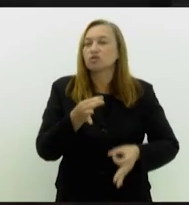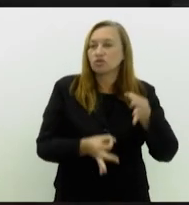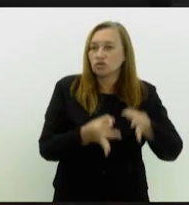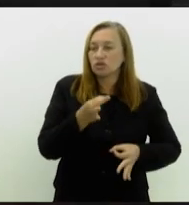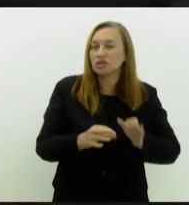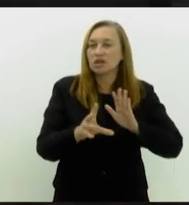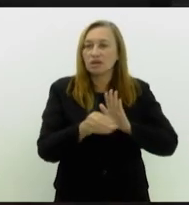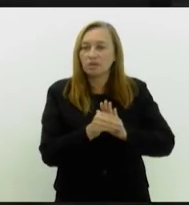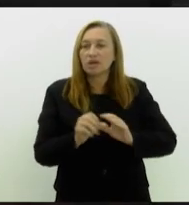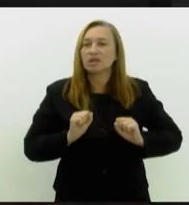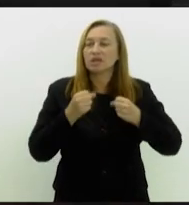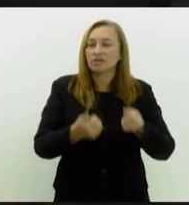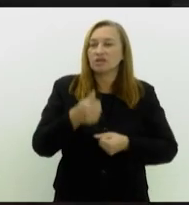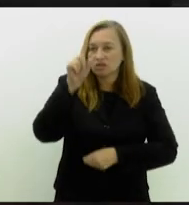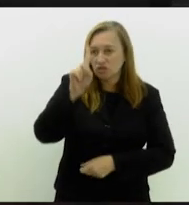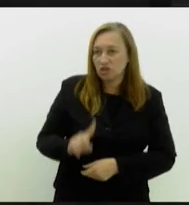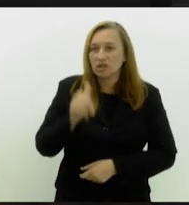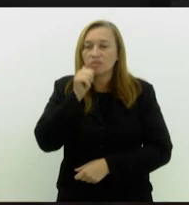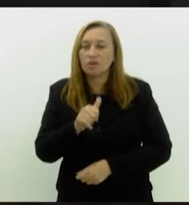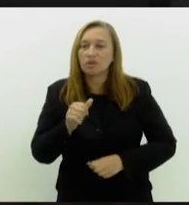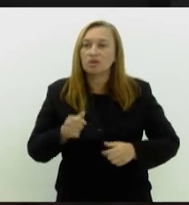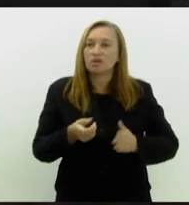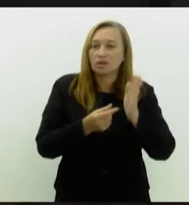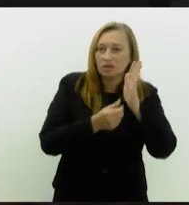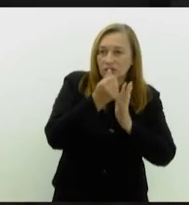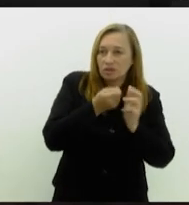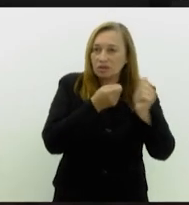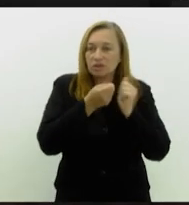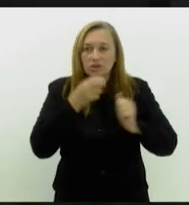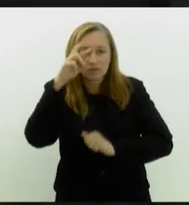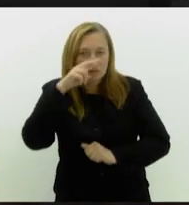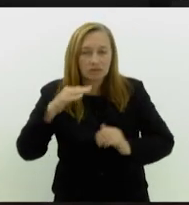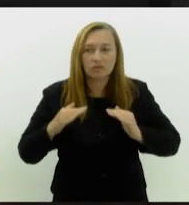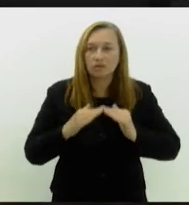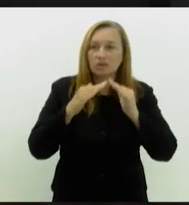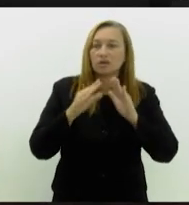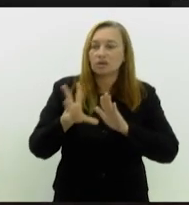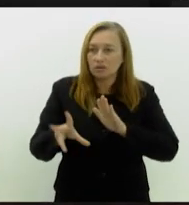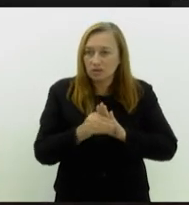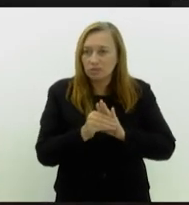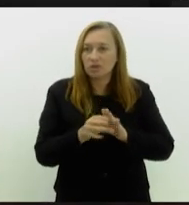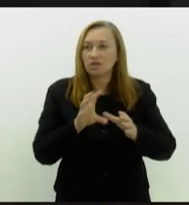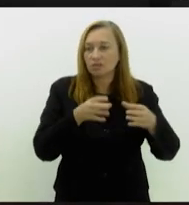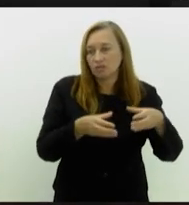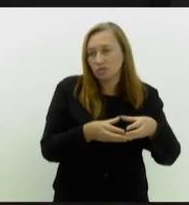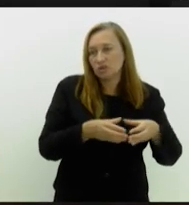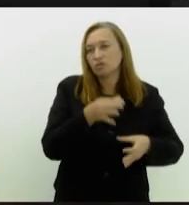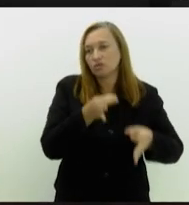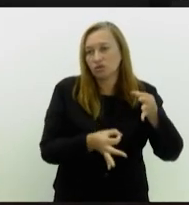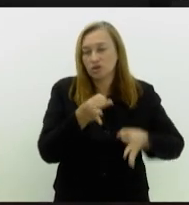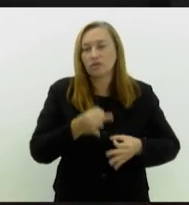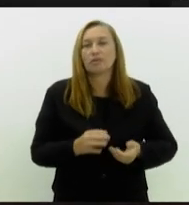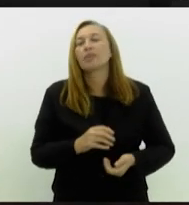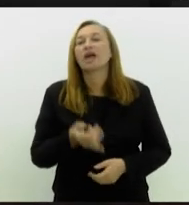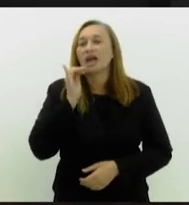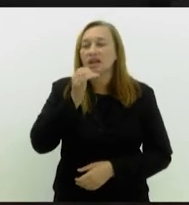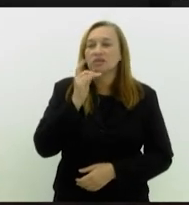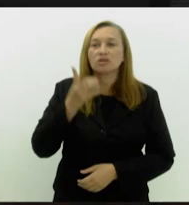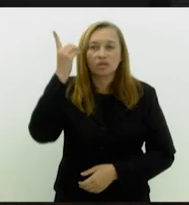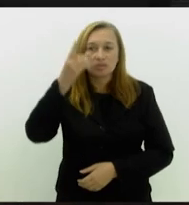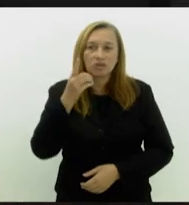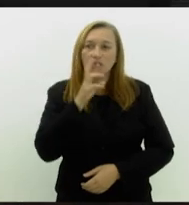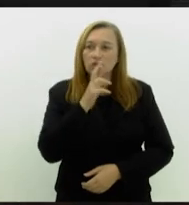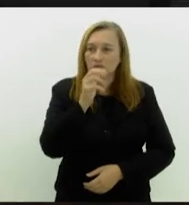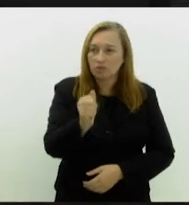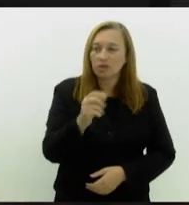da mulher favorável de orçamento finanç fiscalização financeira e controle favorável com as emendas da comissão de constituição e justiça relatores Deputado Rodrigo